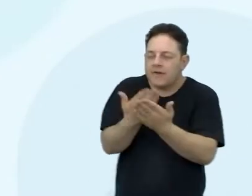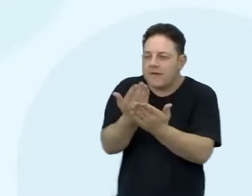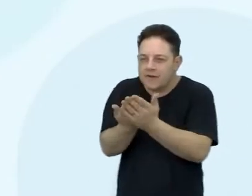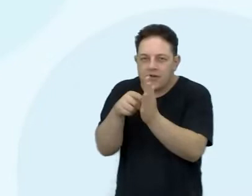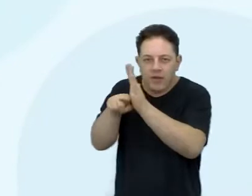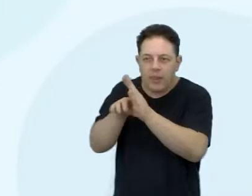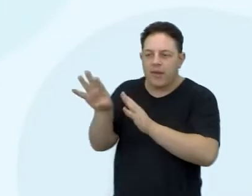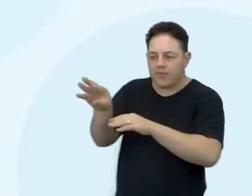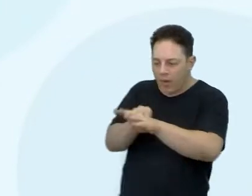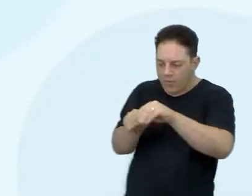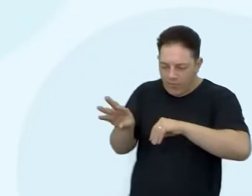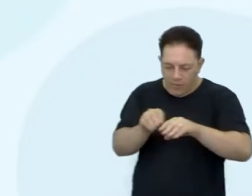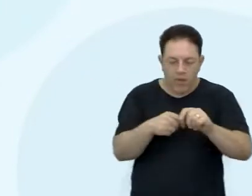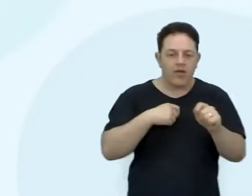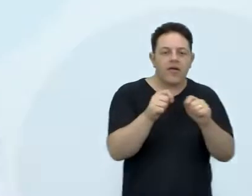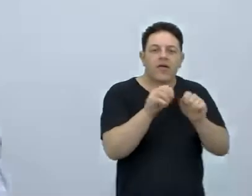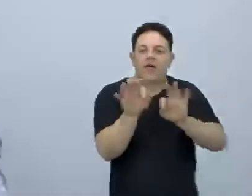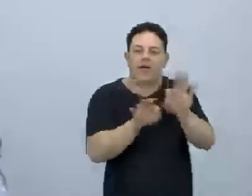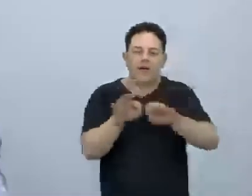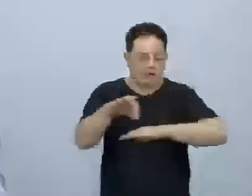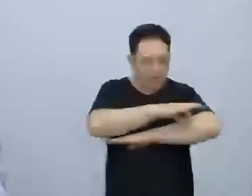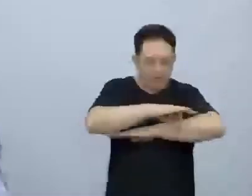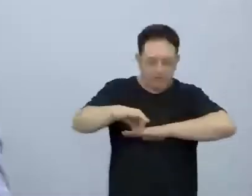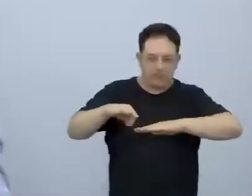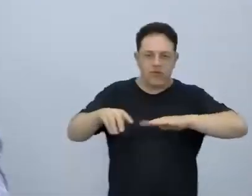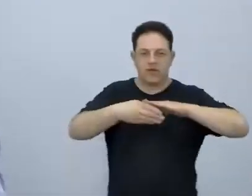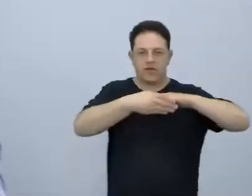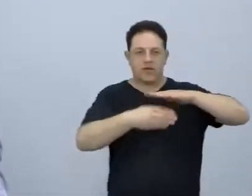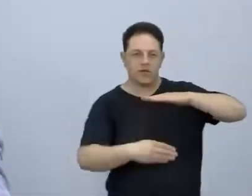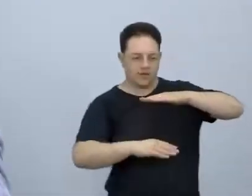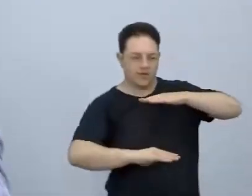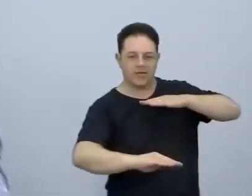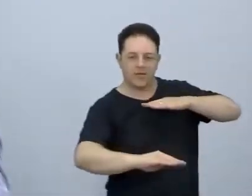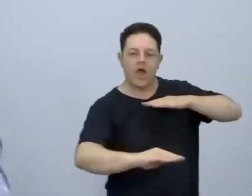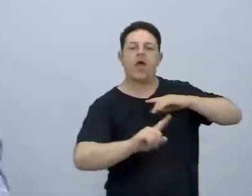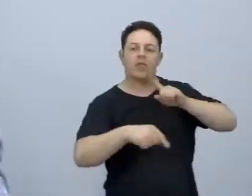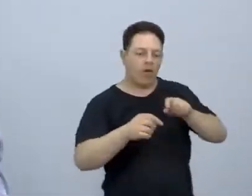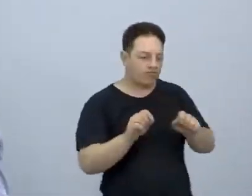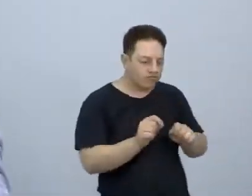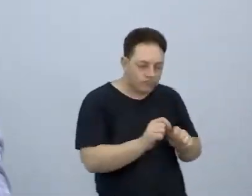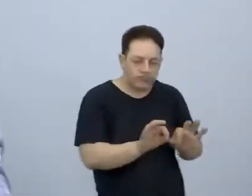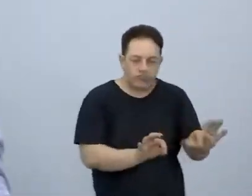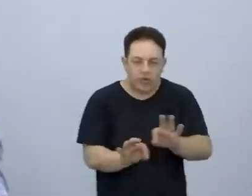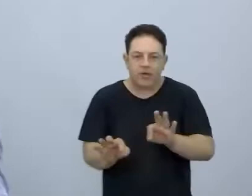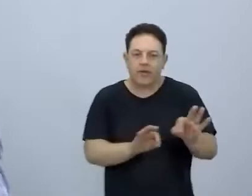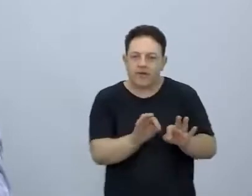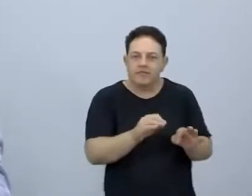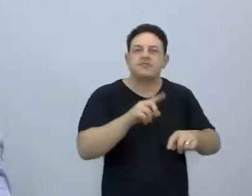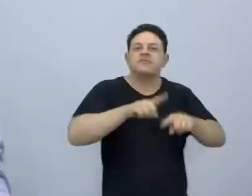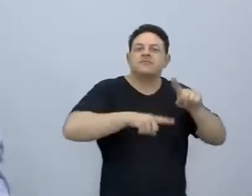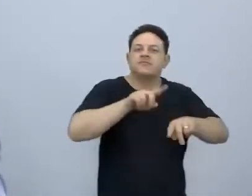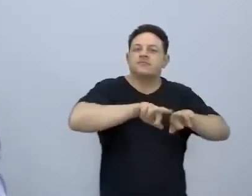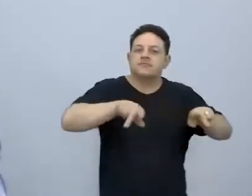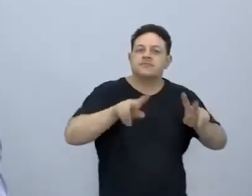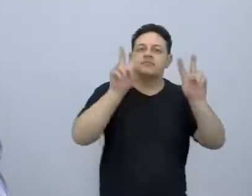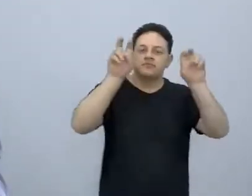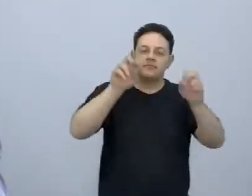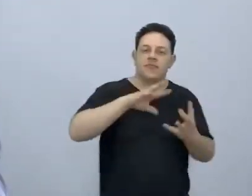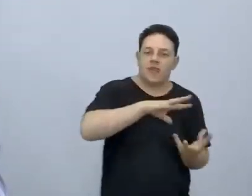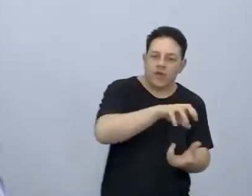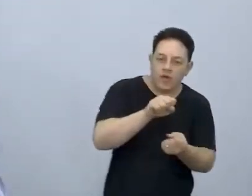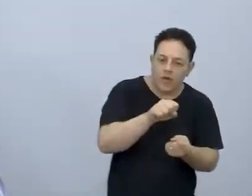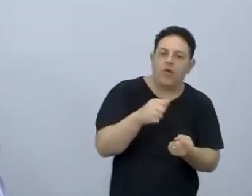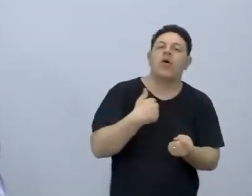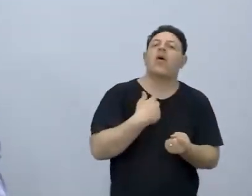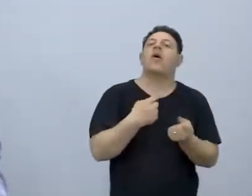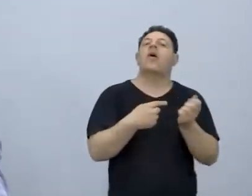materiais e construí uma planta baixa e fui colocando esses produtos que surgiram, né, de sustentabilidade. Então, eu falei